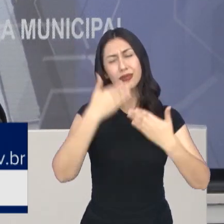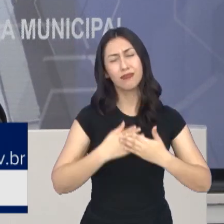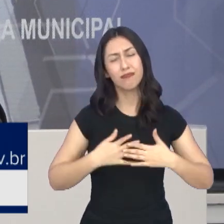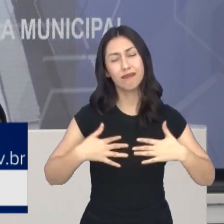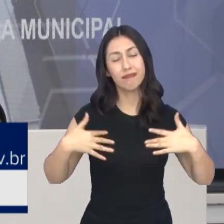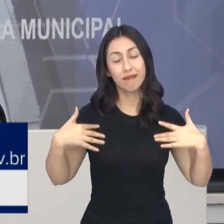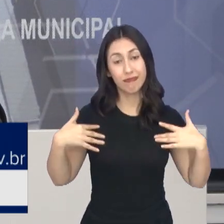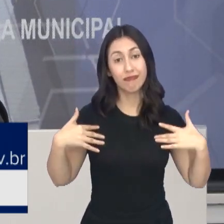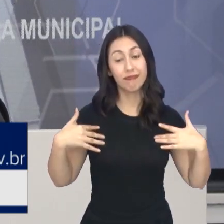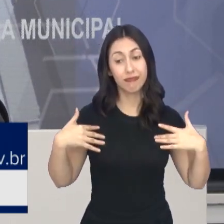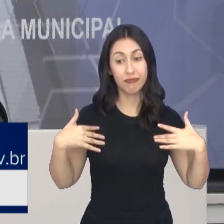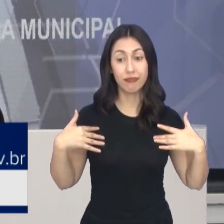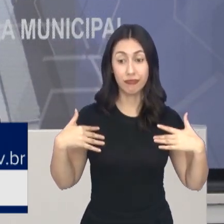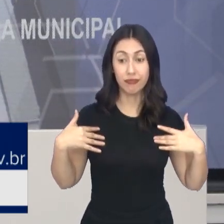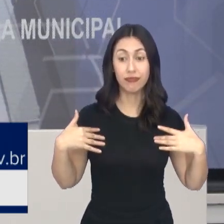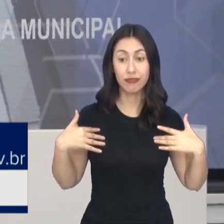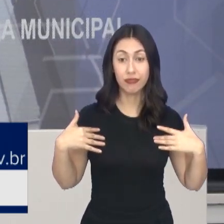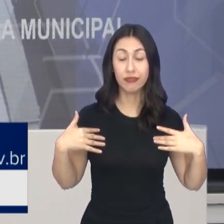satisfação.